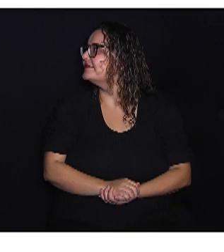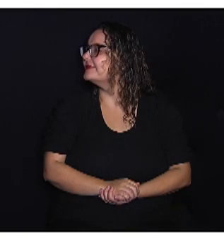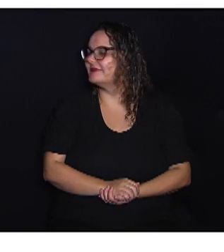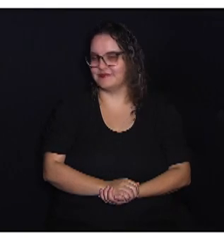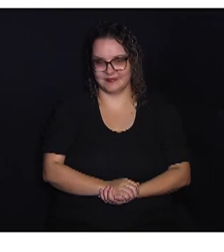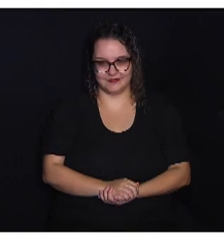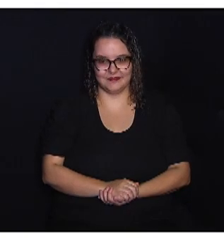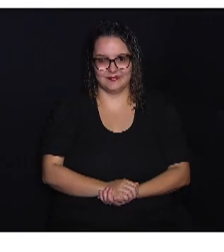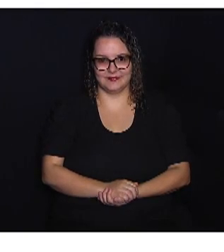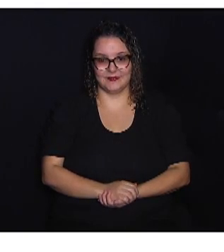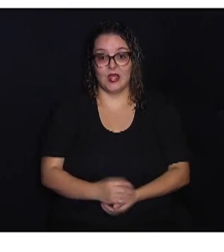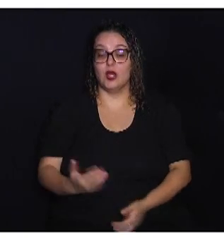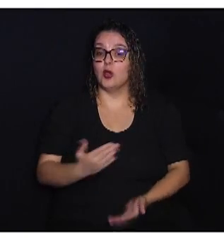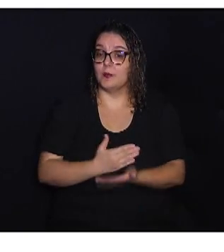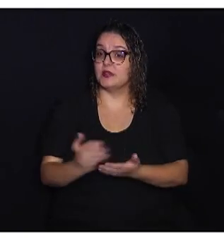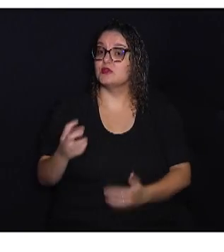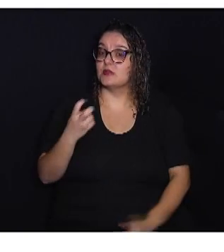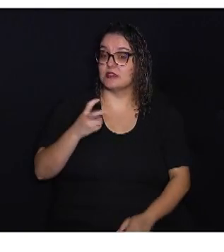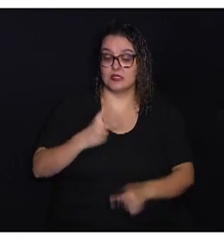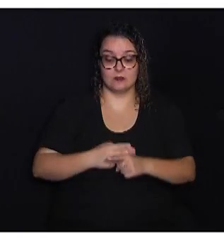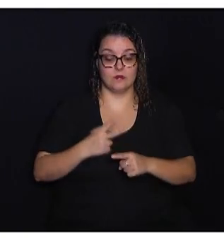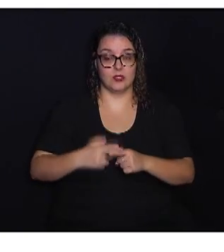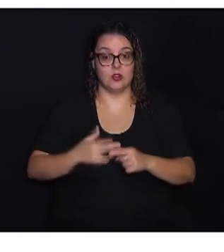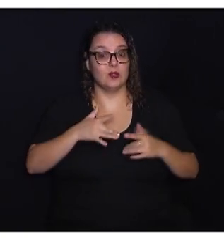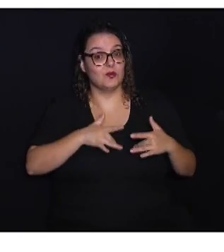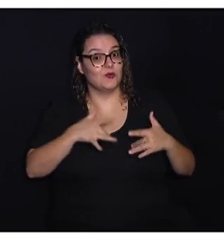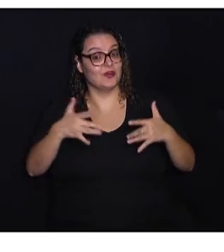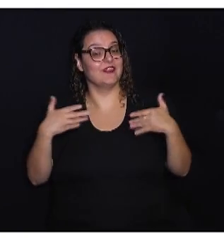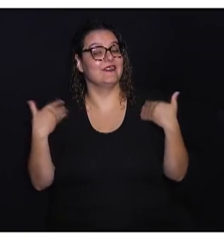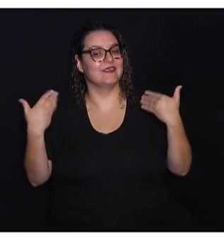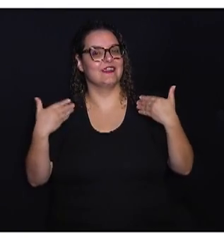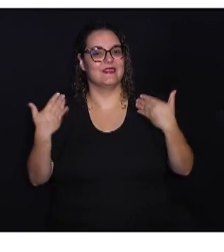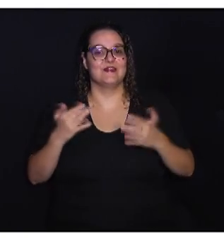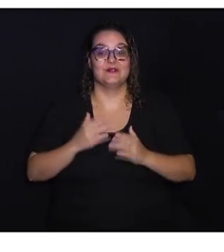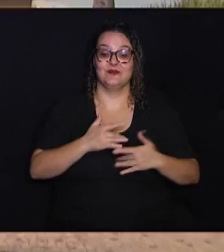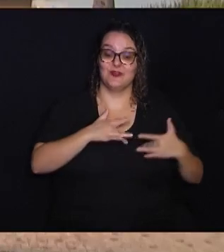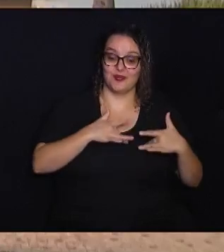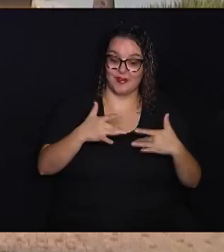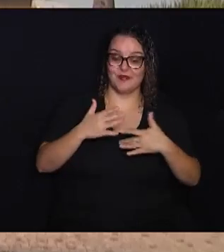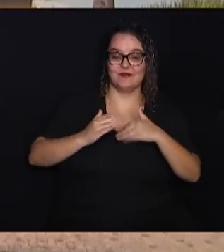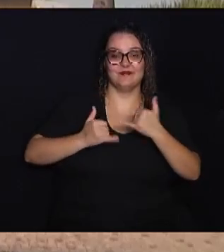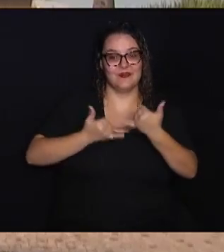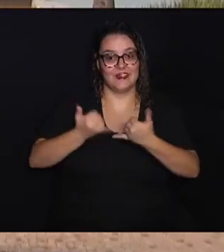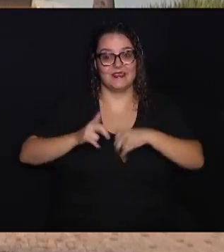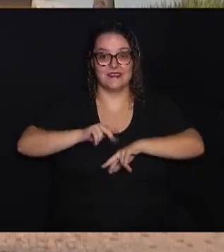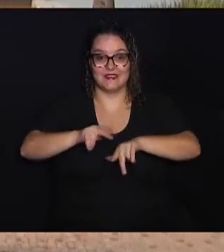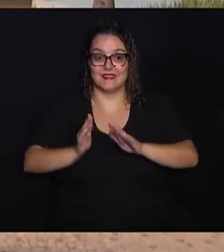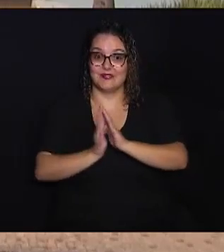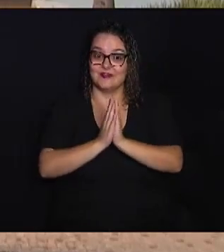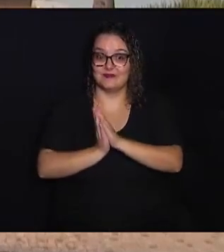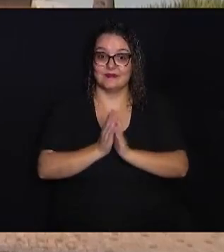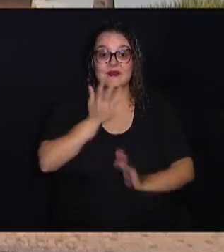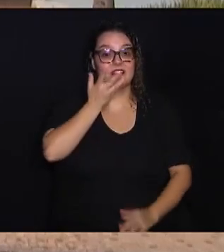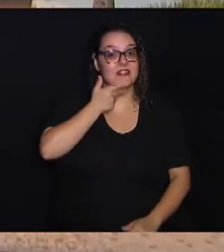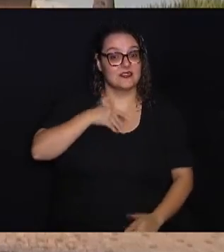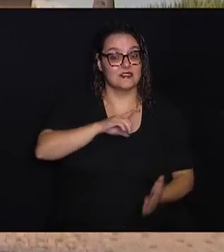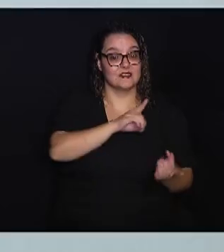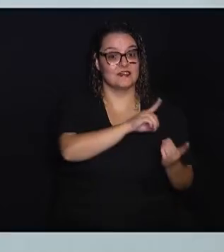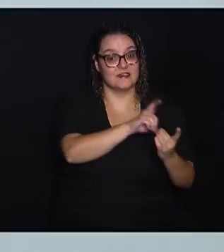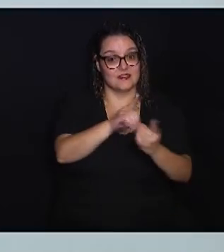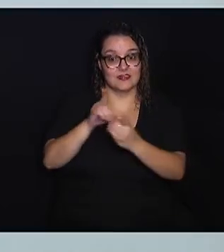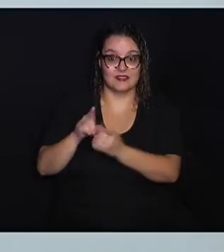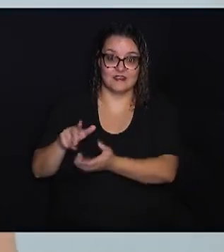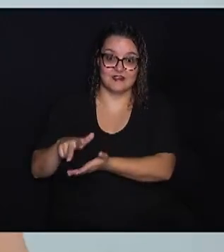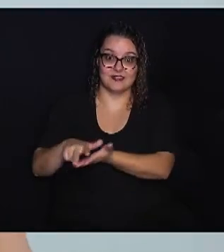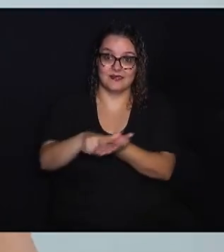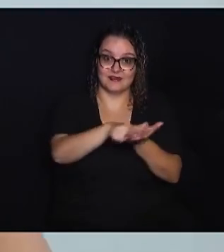Começou a 5ª edição da campanha Doe Alegria, Doe Brinquedos para crianças em atendimento na Rede Mário Gatti.